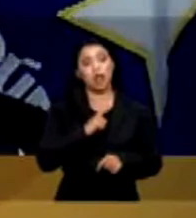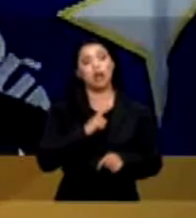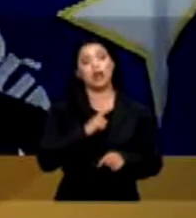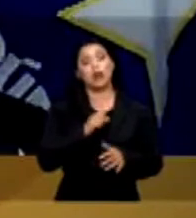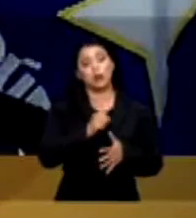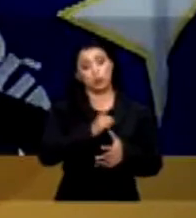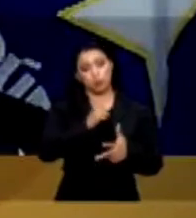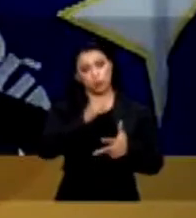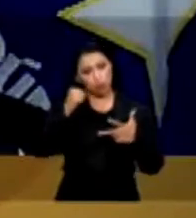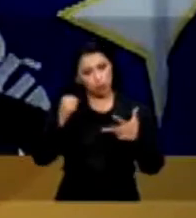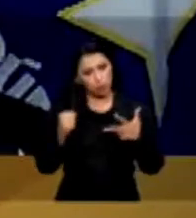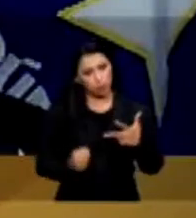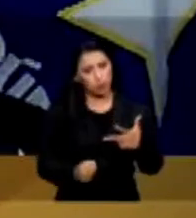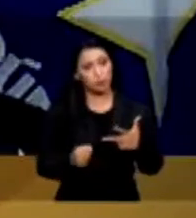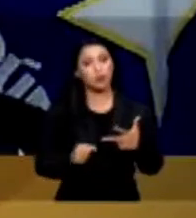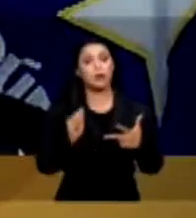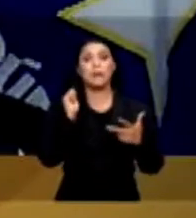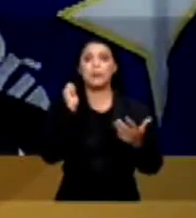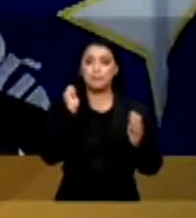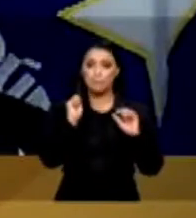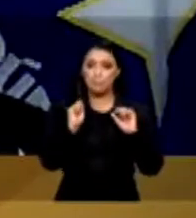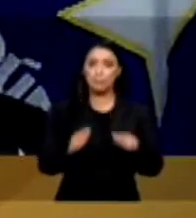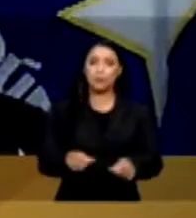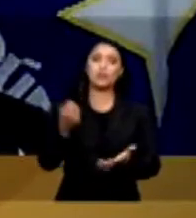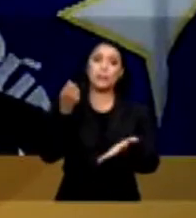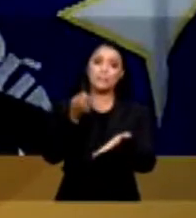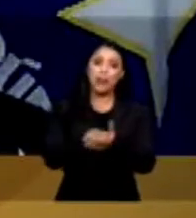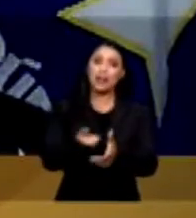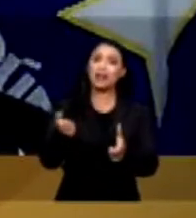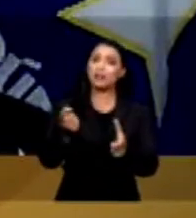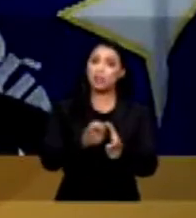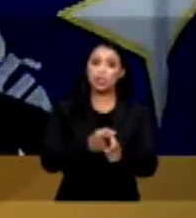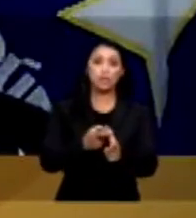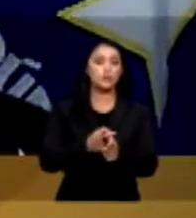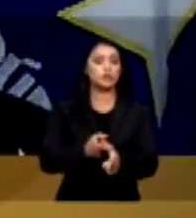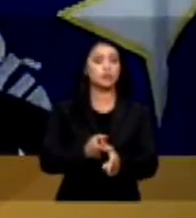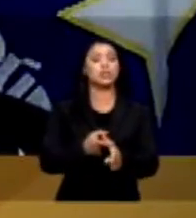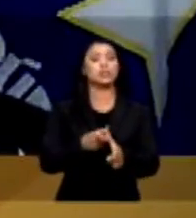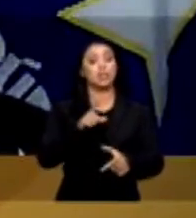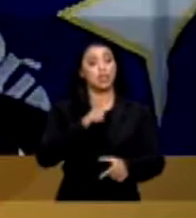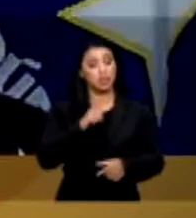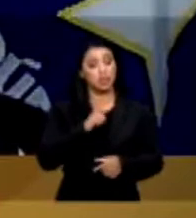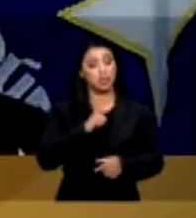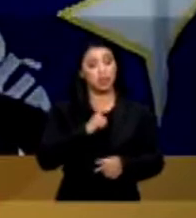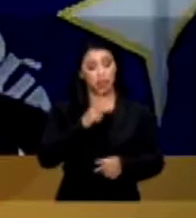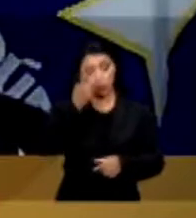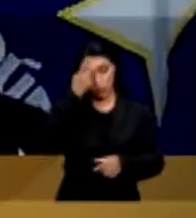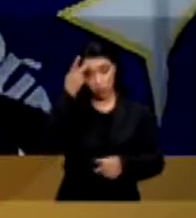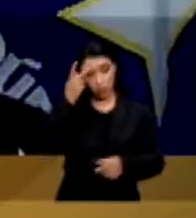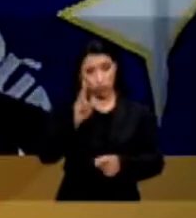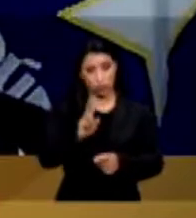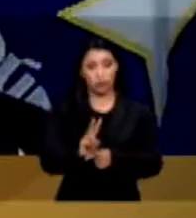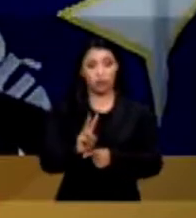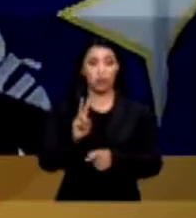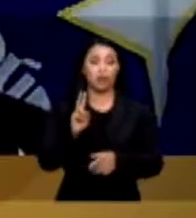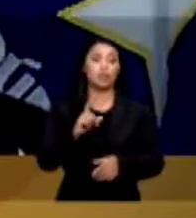público condições para quitar suas dívidas e, ao mesmo tempo, garantir ao credor que, de